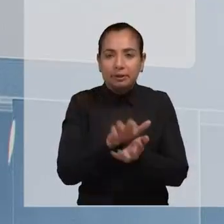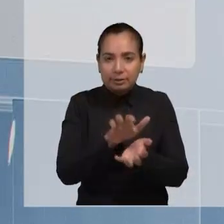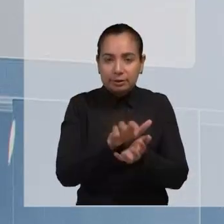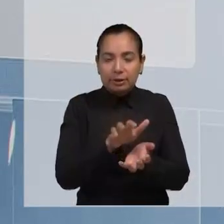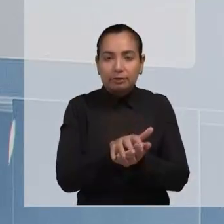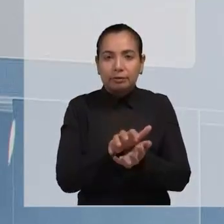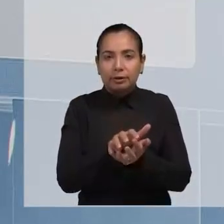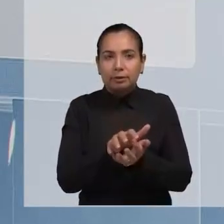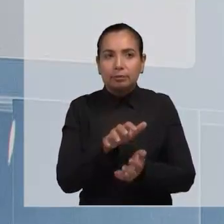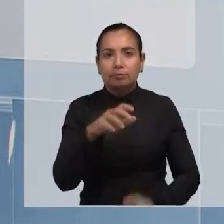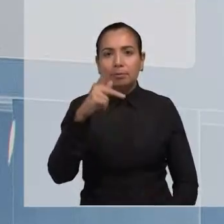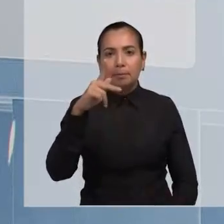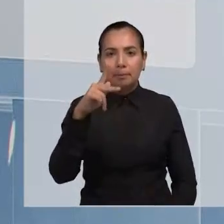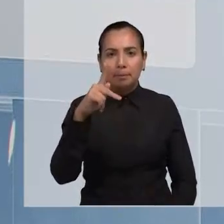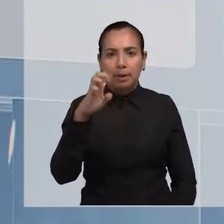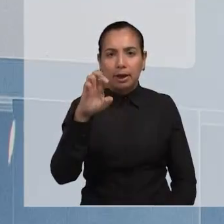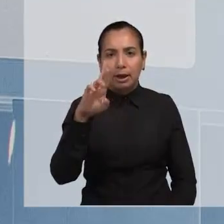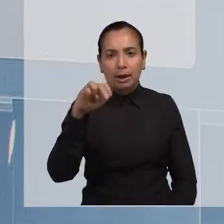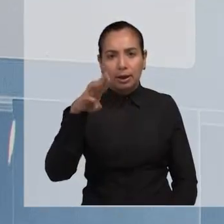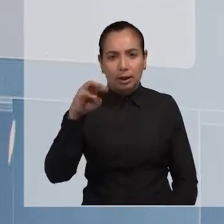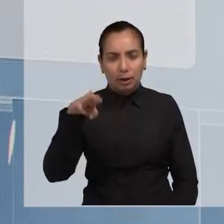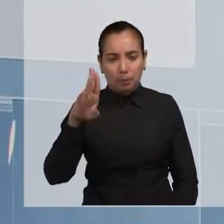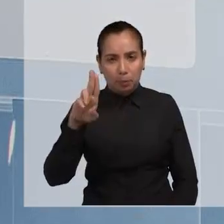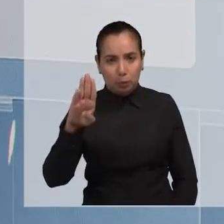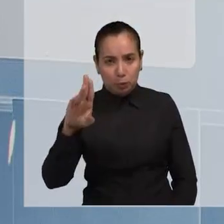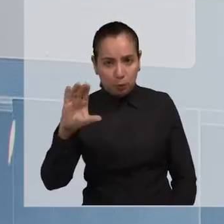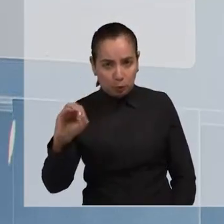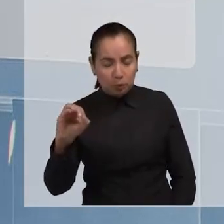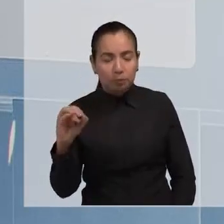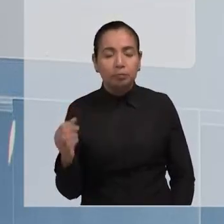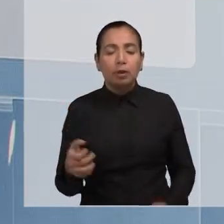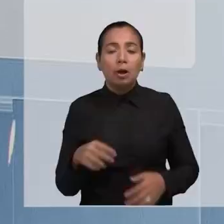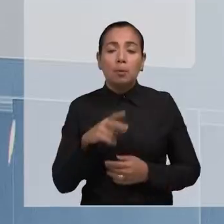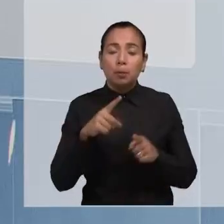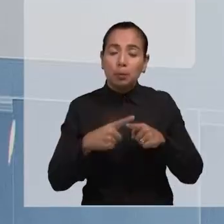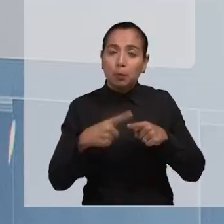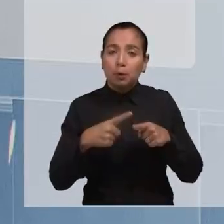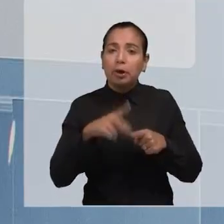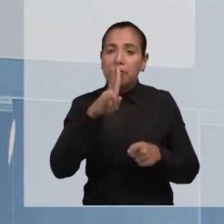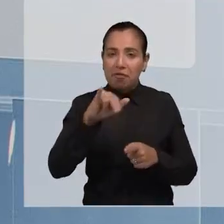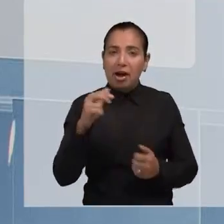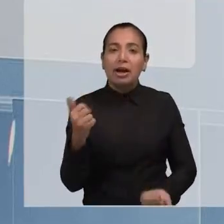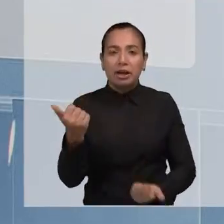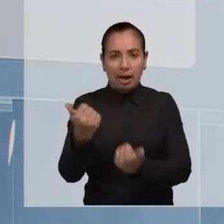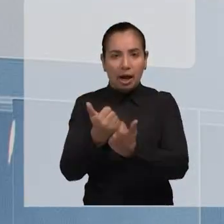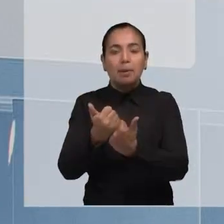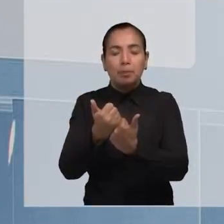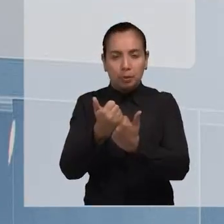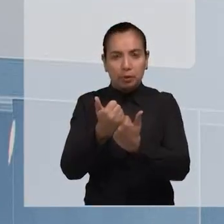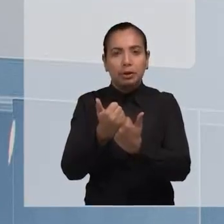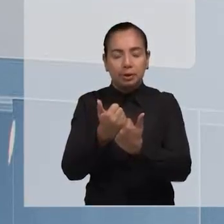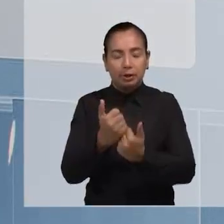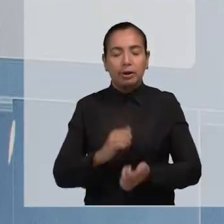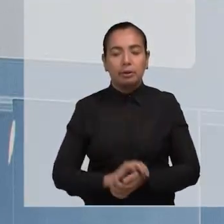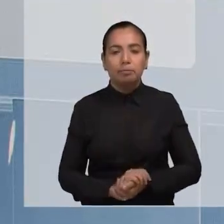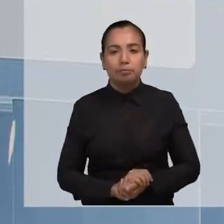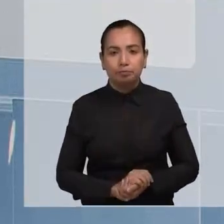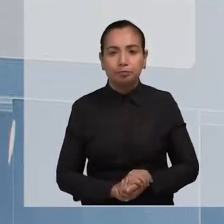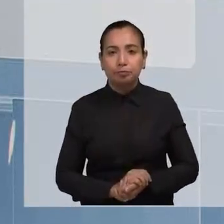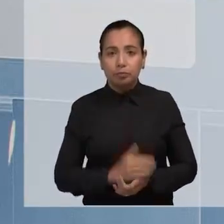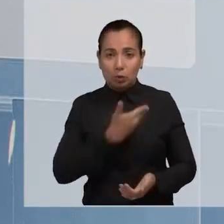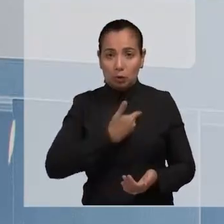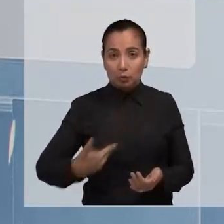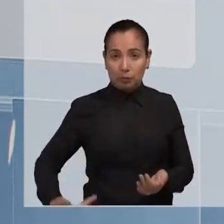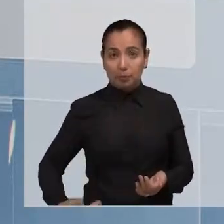de São Paulo, né? Porque o PDT vai apoiar a reeleição do governador,